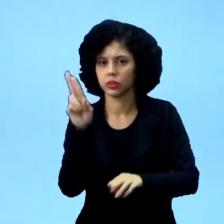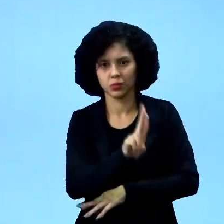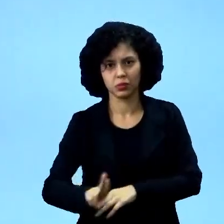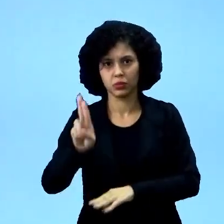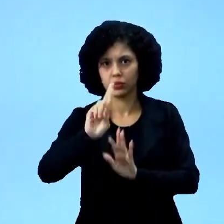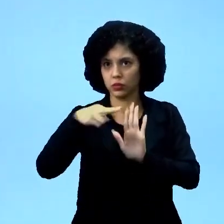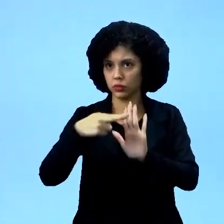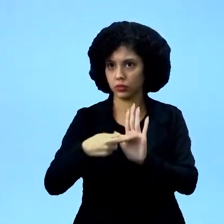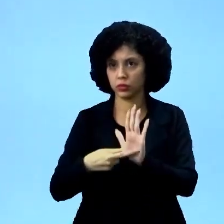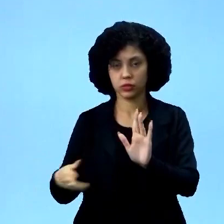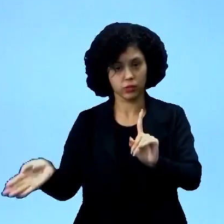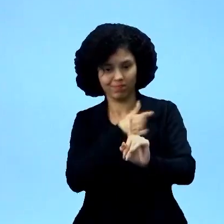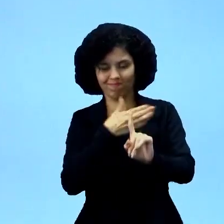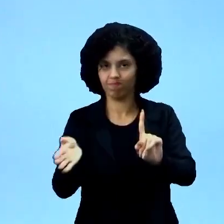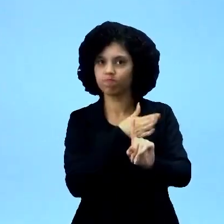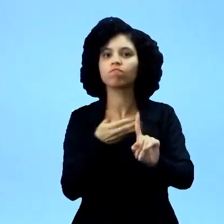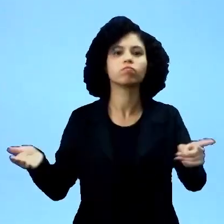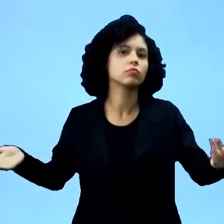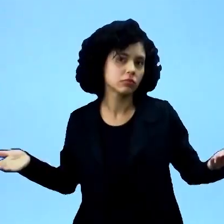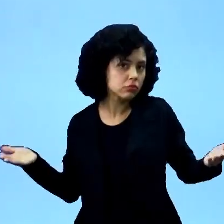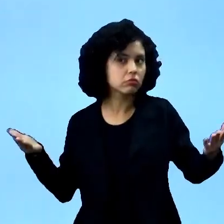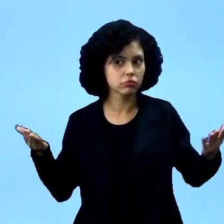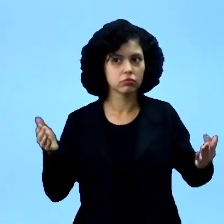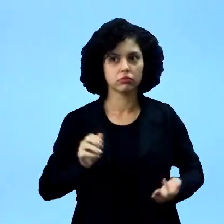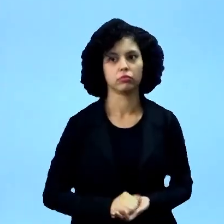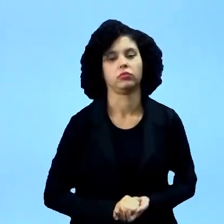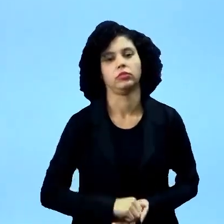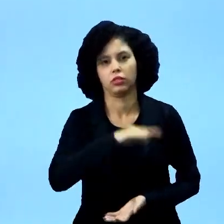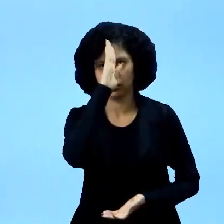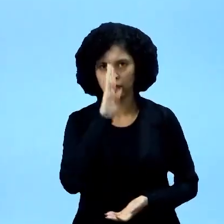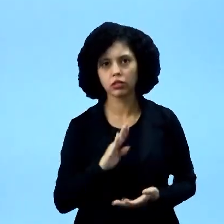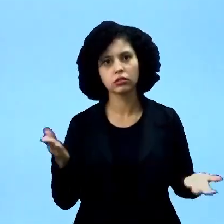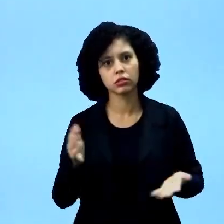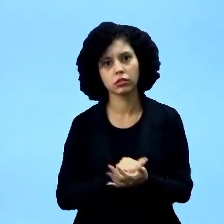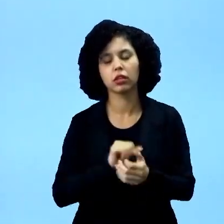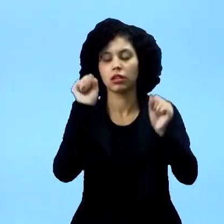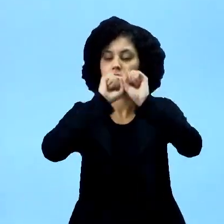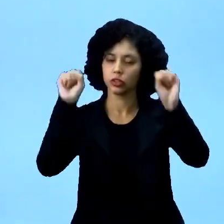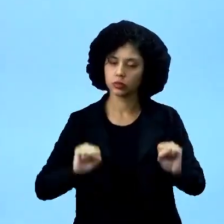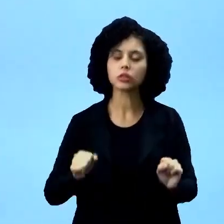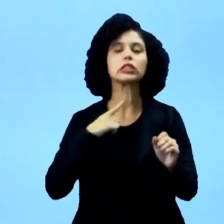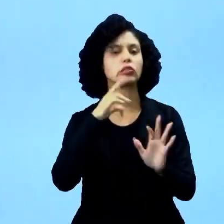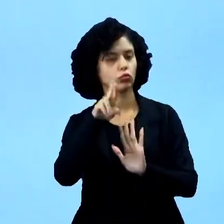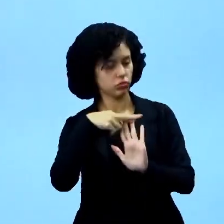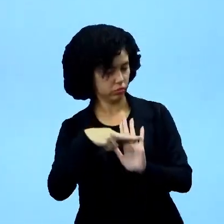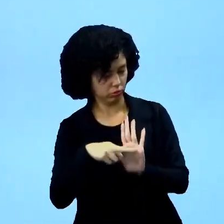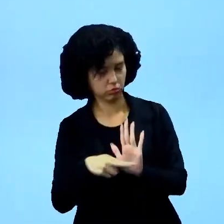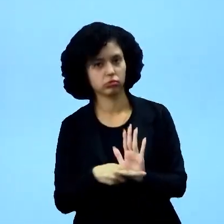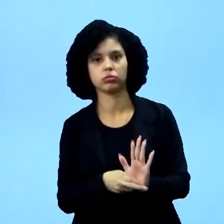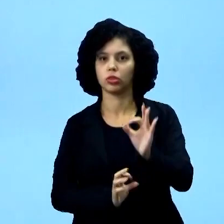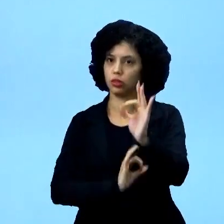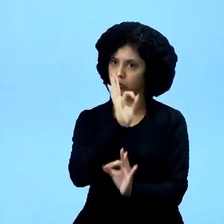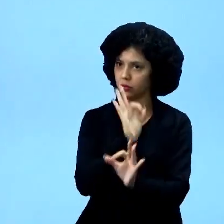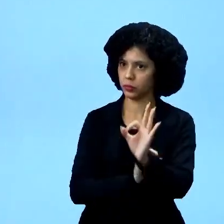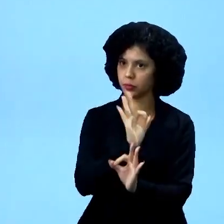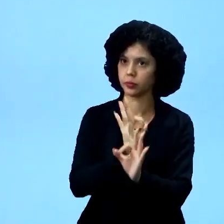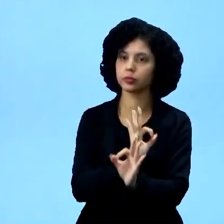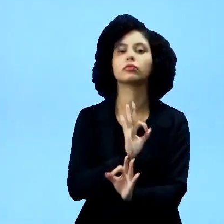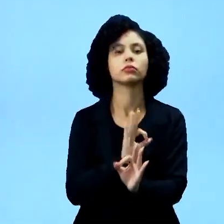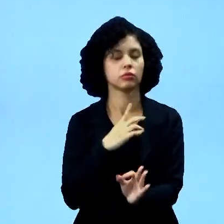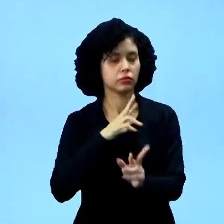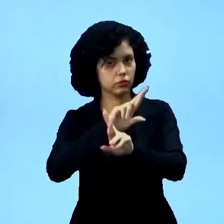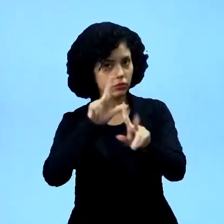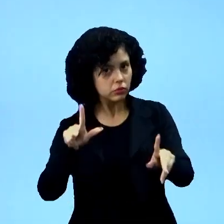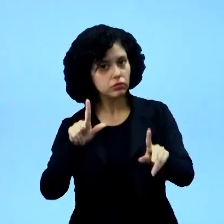usar regra, nada, é só agressão gratuita. As lutas, elas são sistematizadas, operacionalizadas, tem a regra,